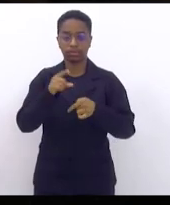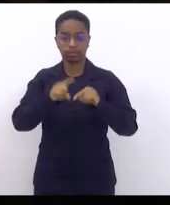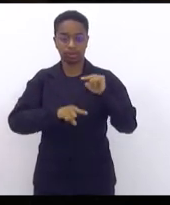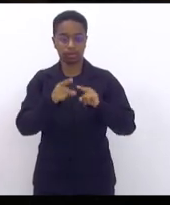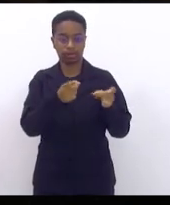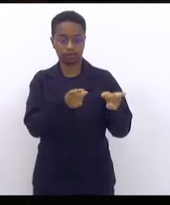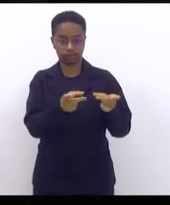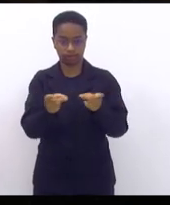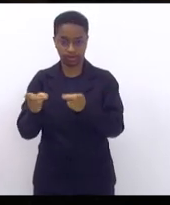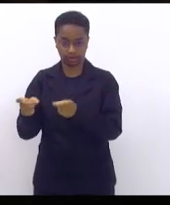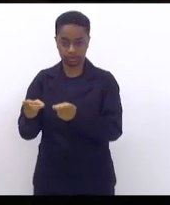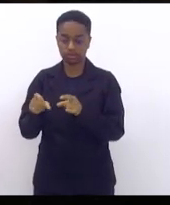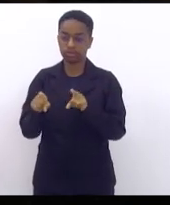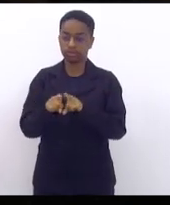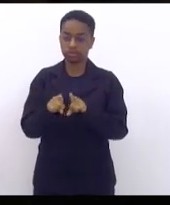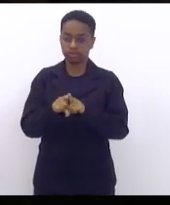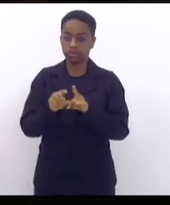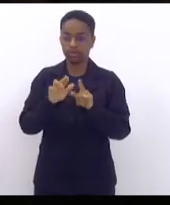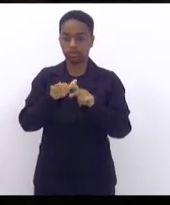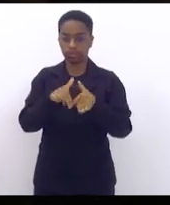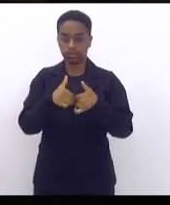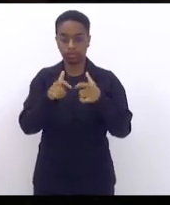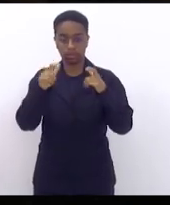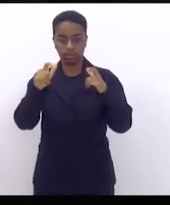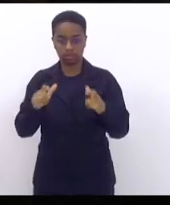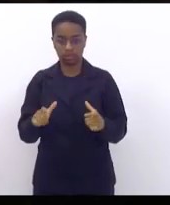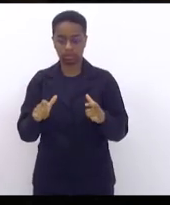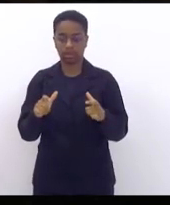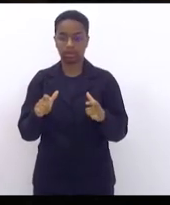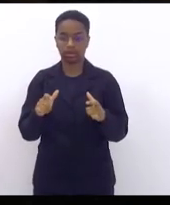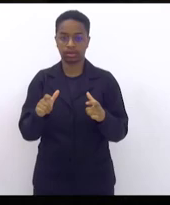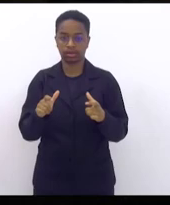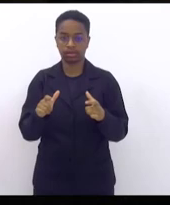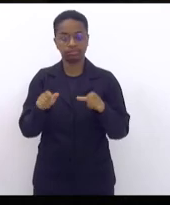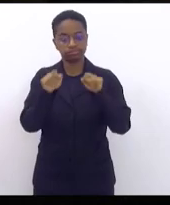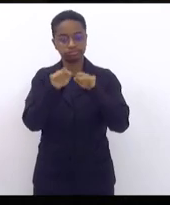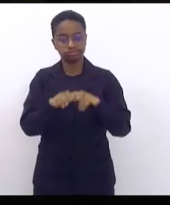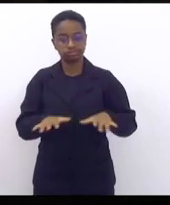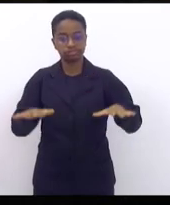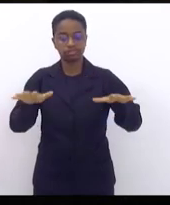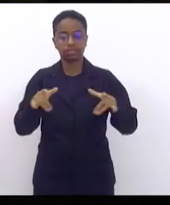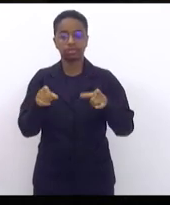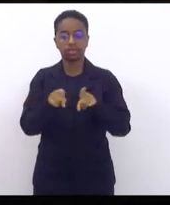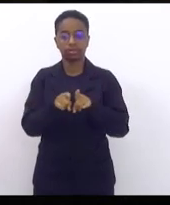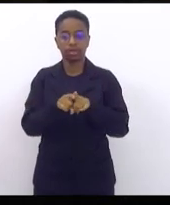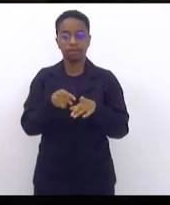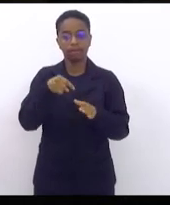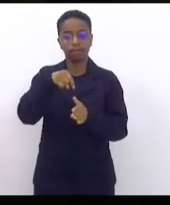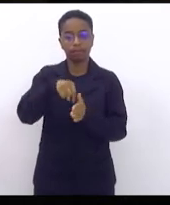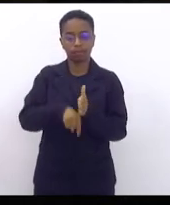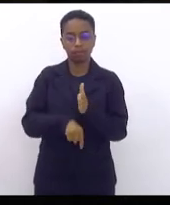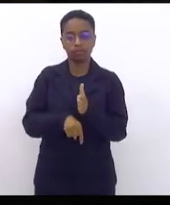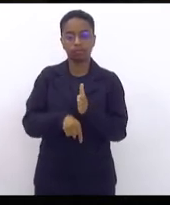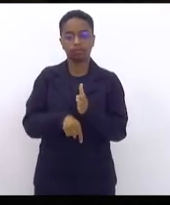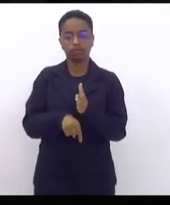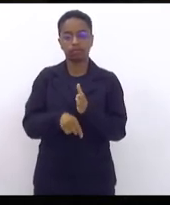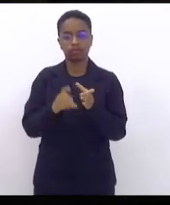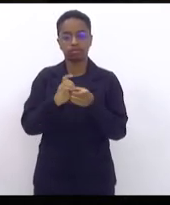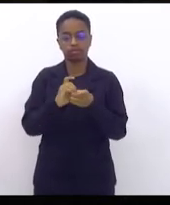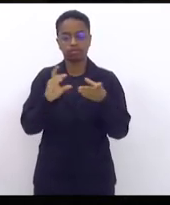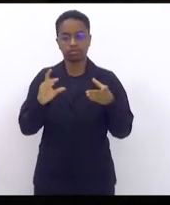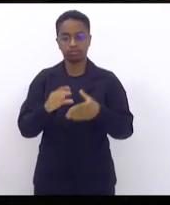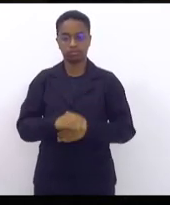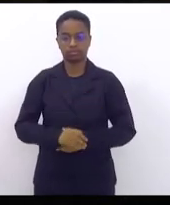vende, agrega por ser esse espaço amplo e profundamente